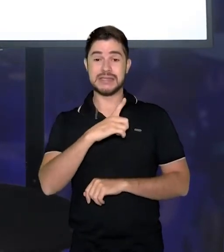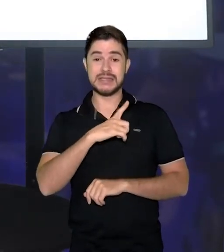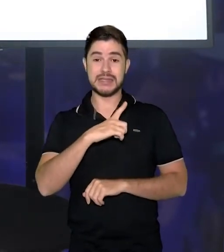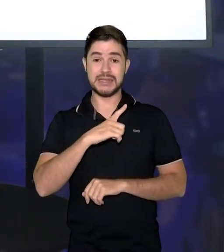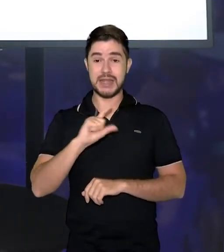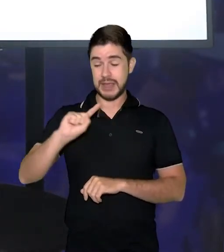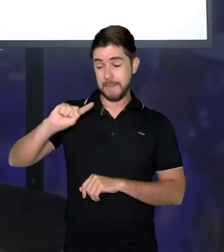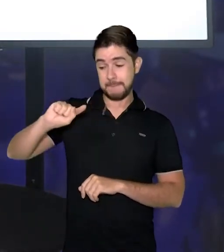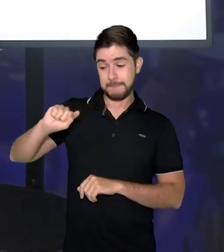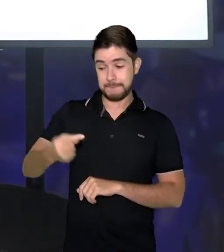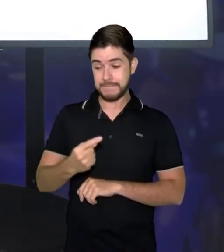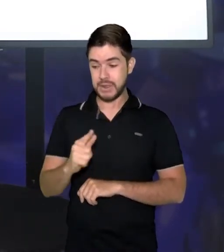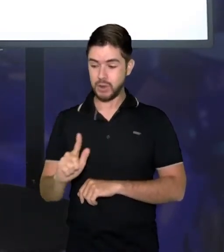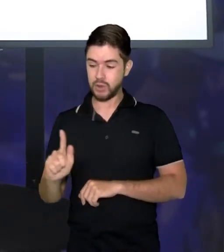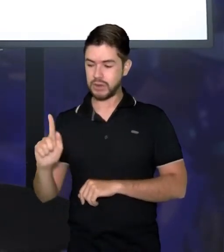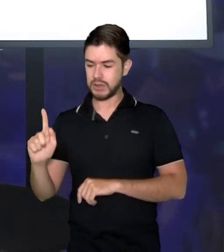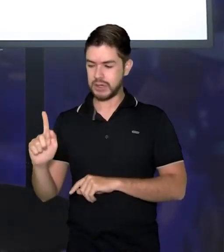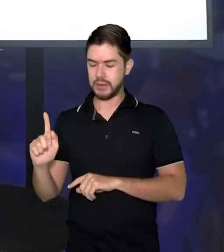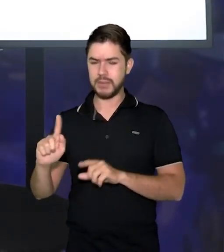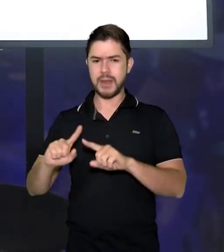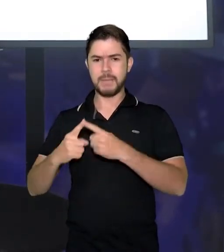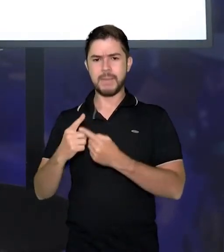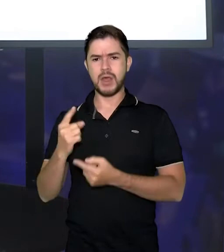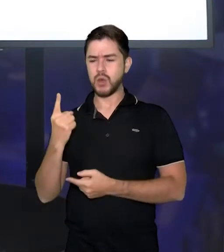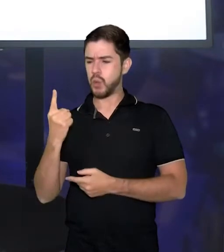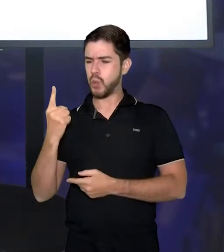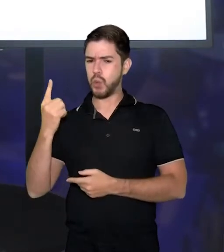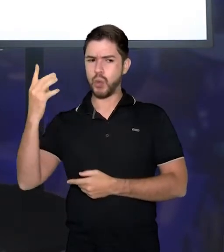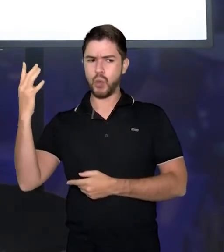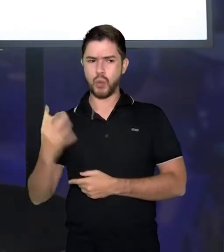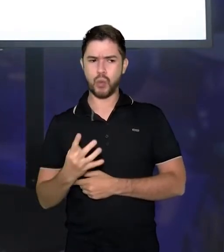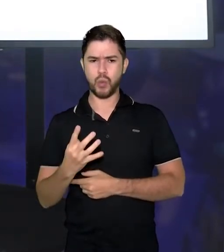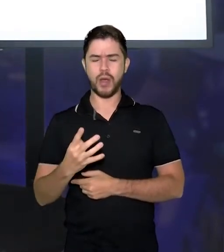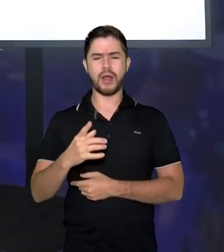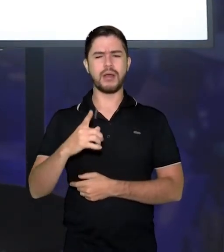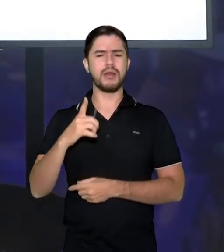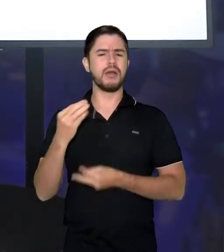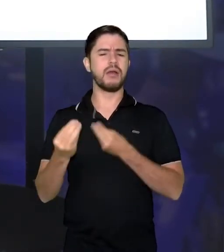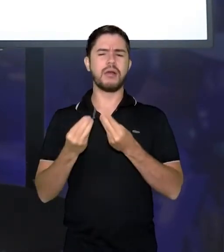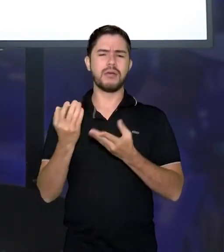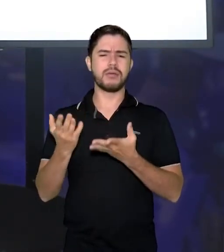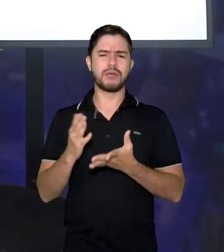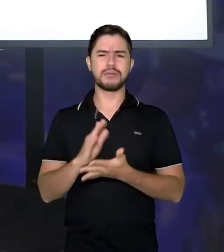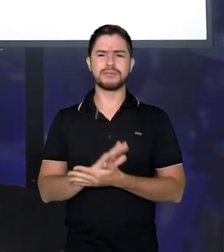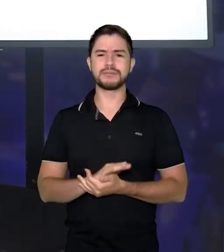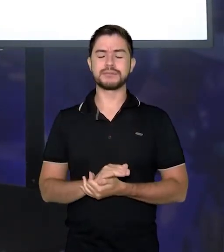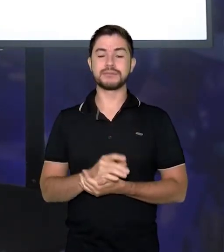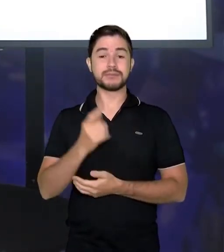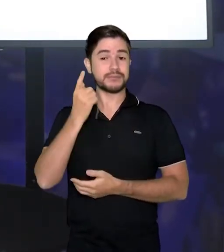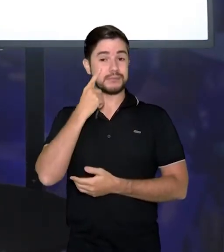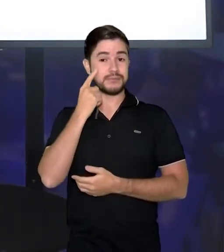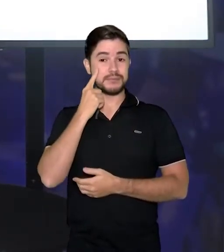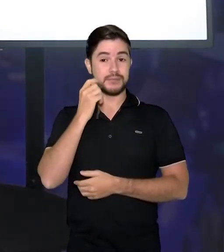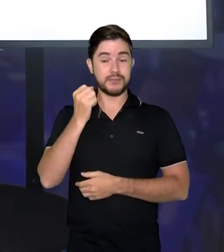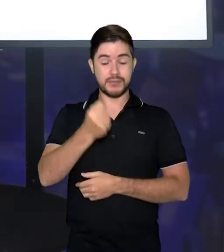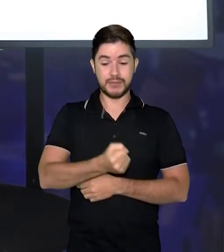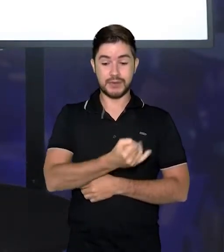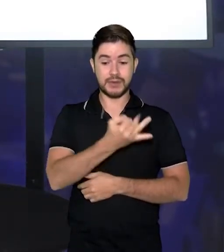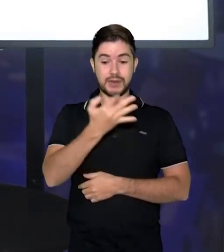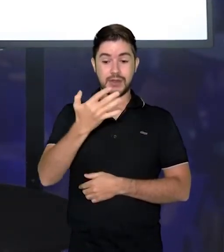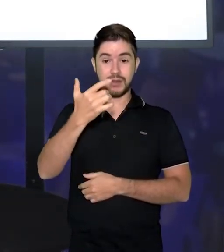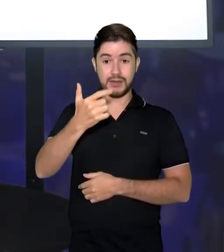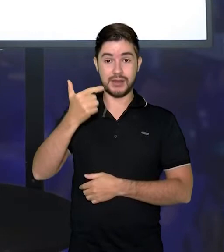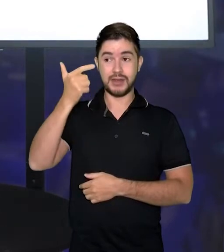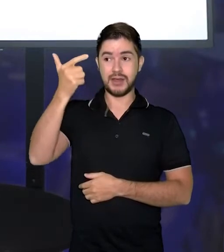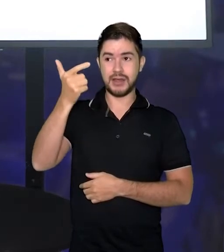tem 1000 gramas e ele quer saber 1/4. Espera aí, professor. Na fração,